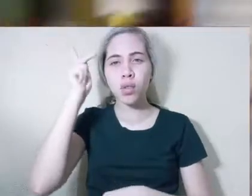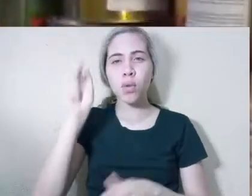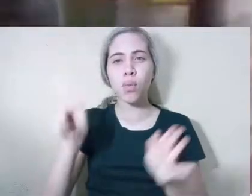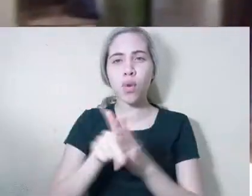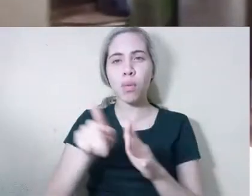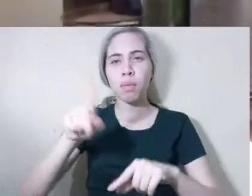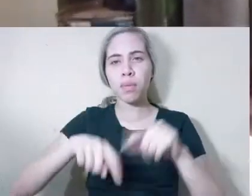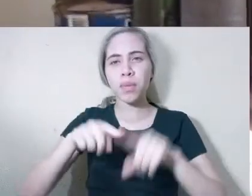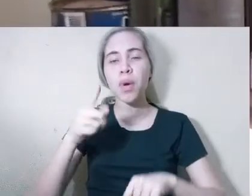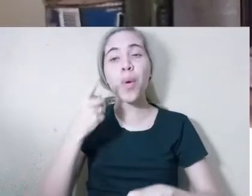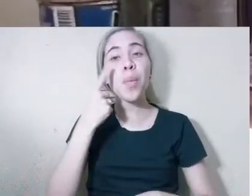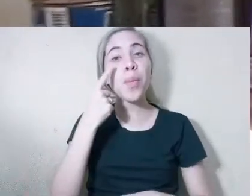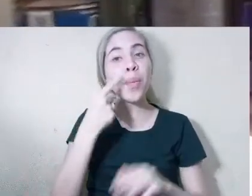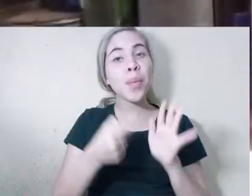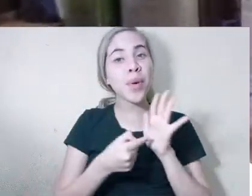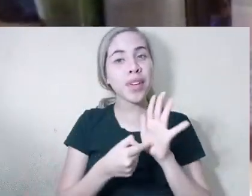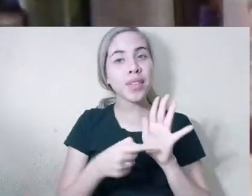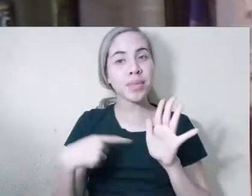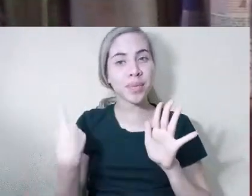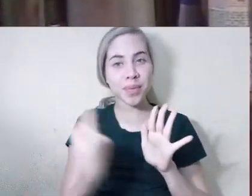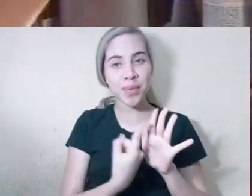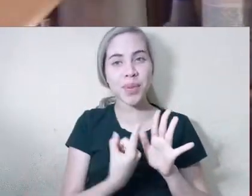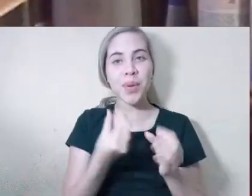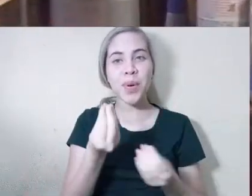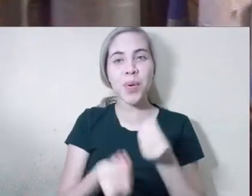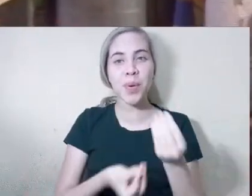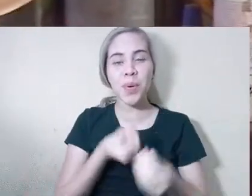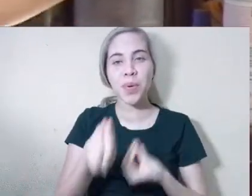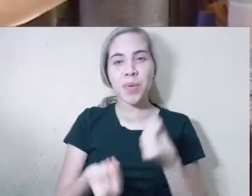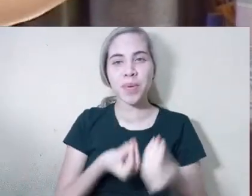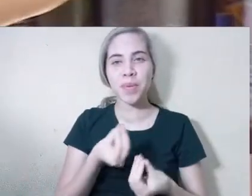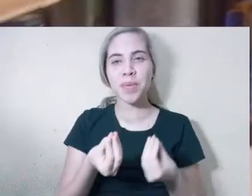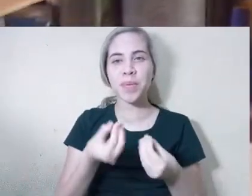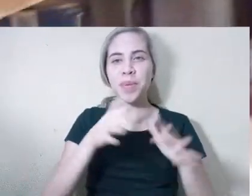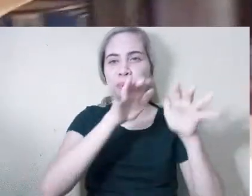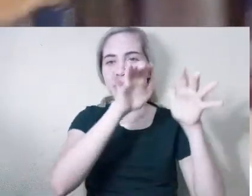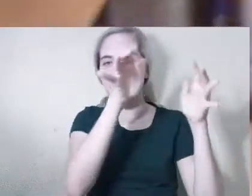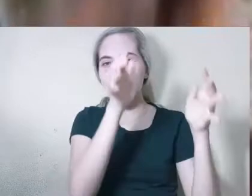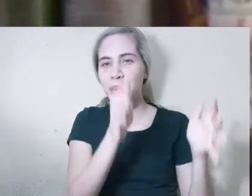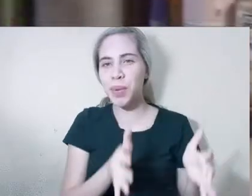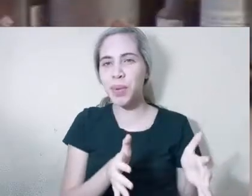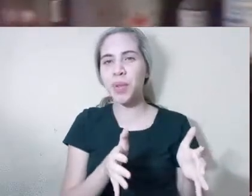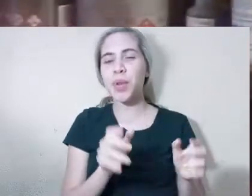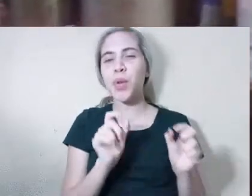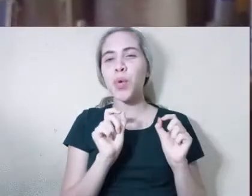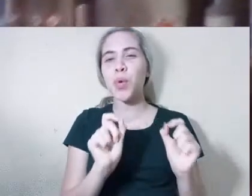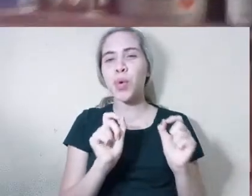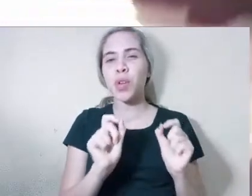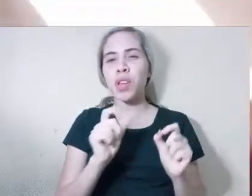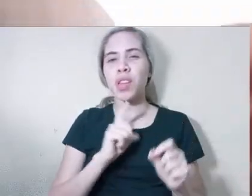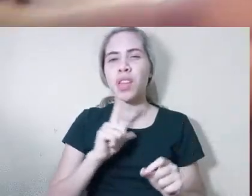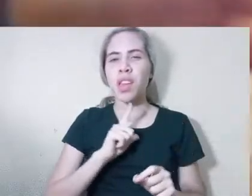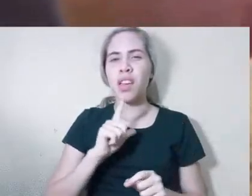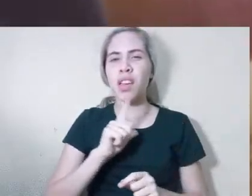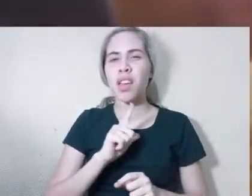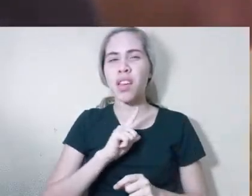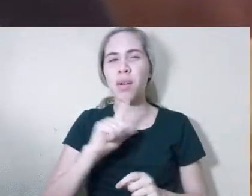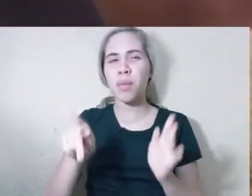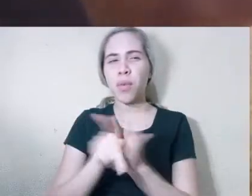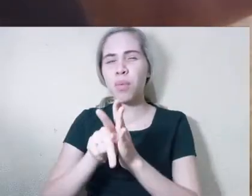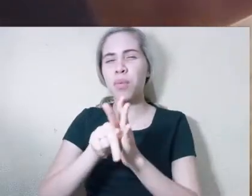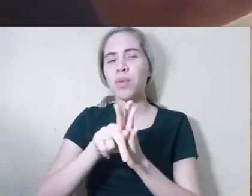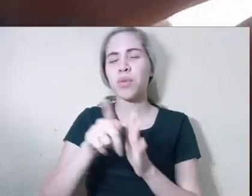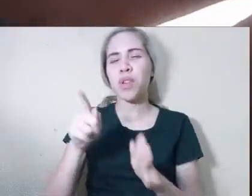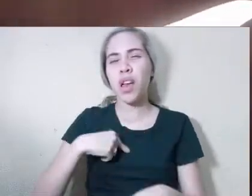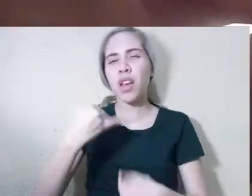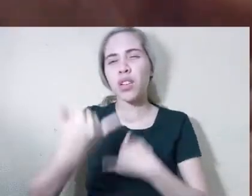tem história aqui com ferramentas. Mostra pra gente aqui, Marquinhos. O que é esse armáriozinho aí com vários